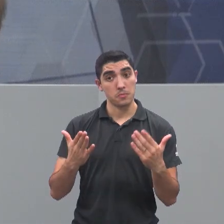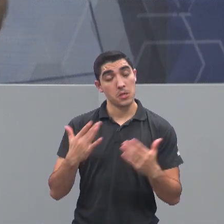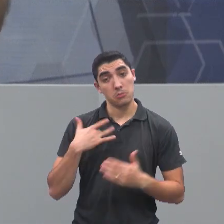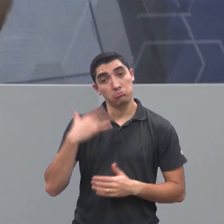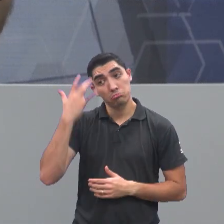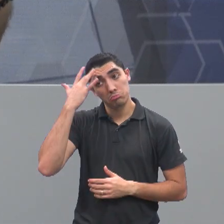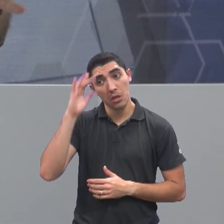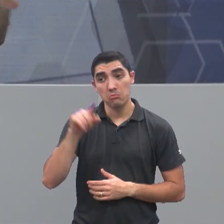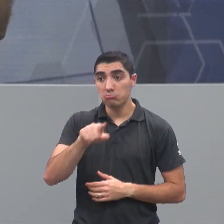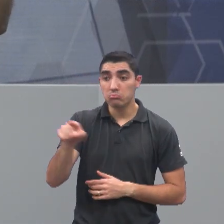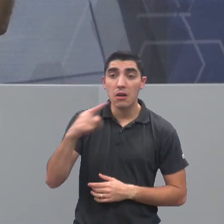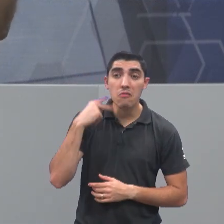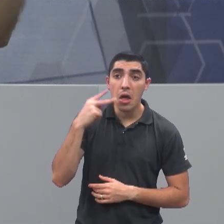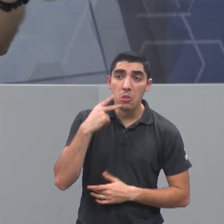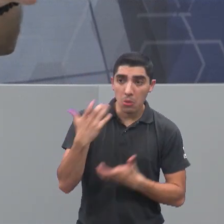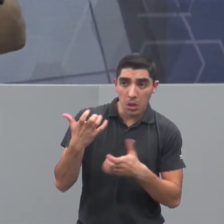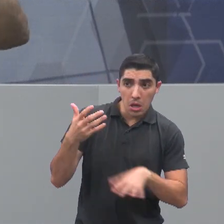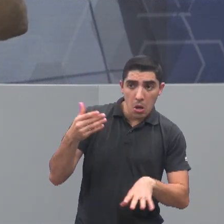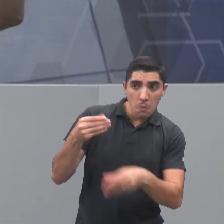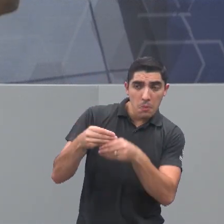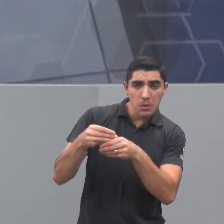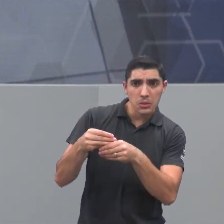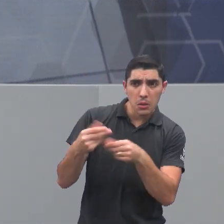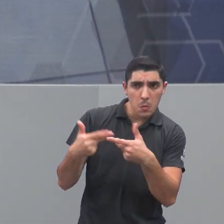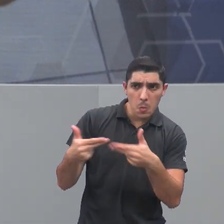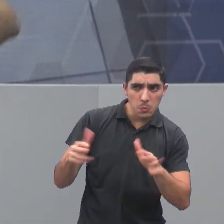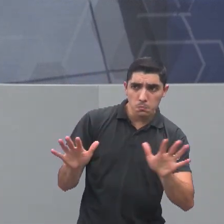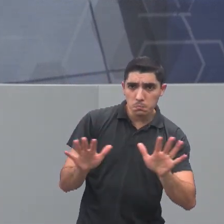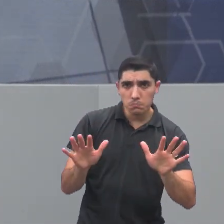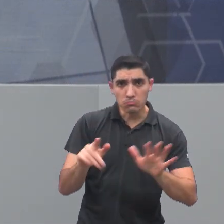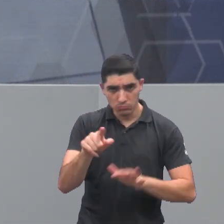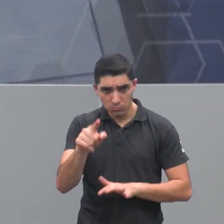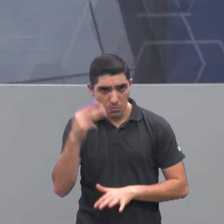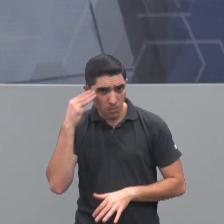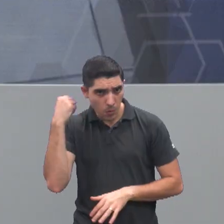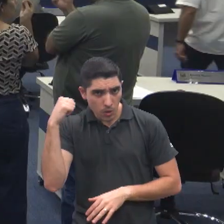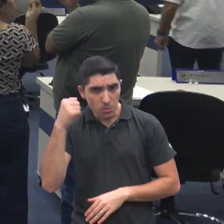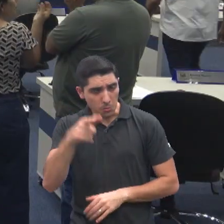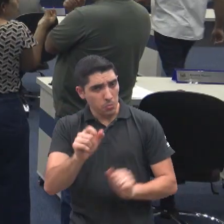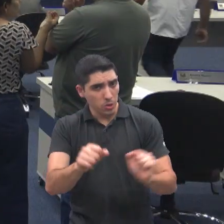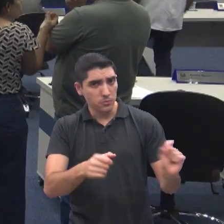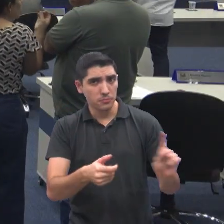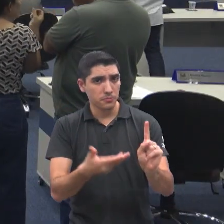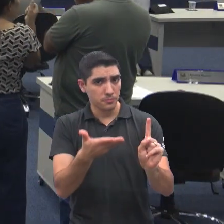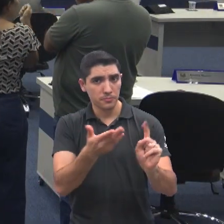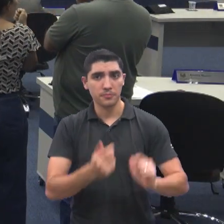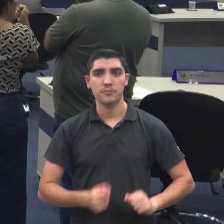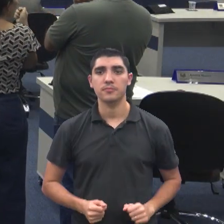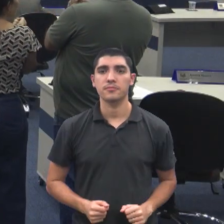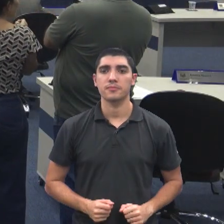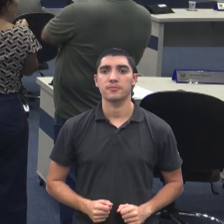vereador quer fazer alguma parte, alguma coisa. Vereador Marcão, por favor.